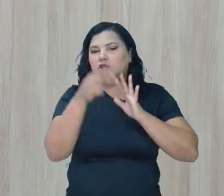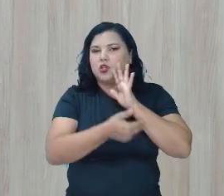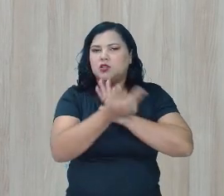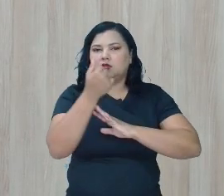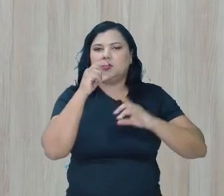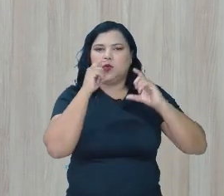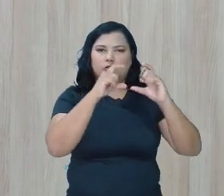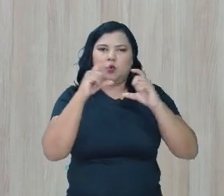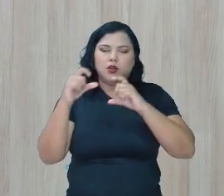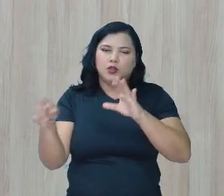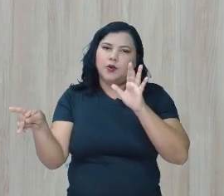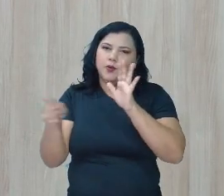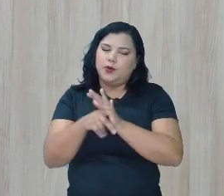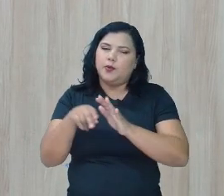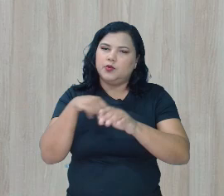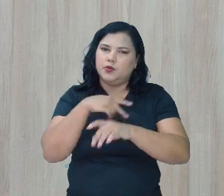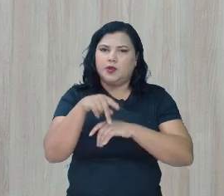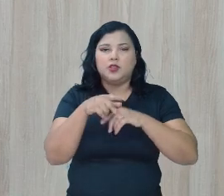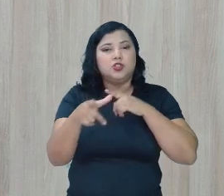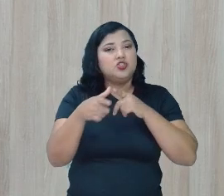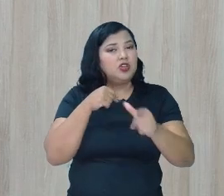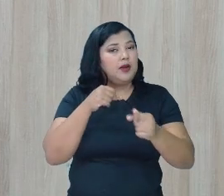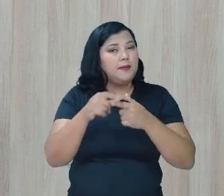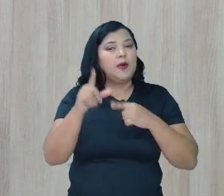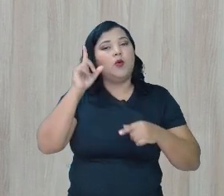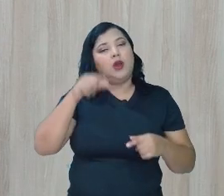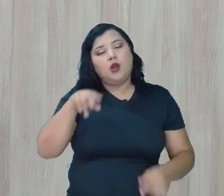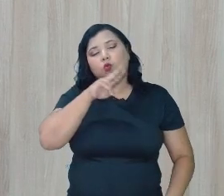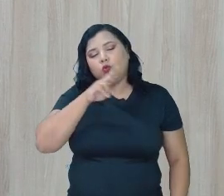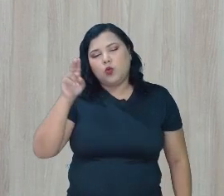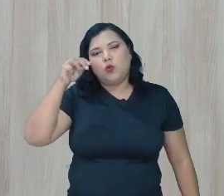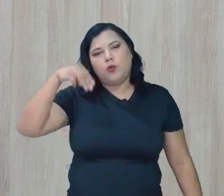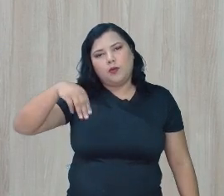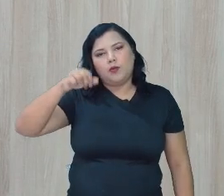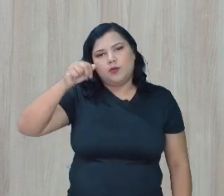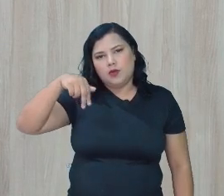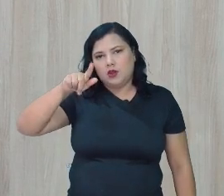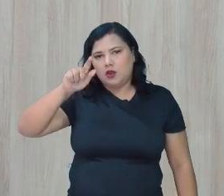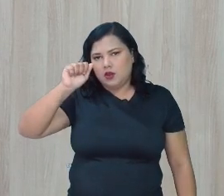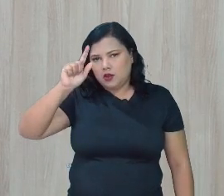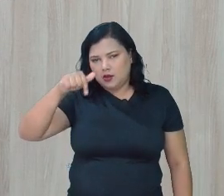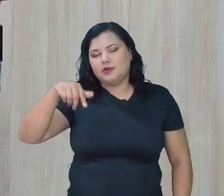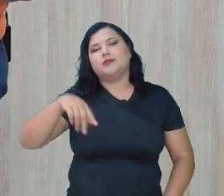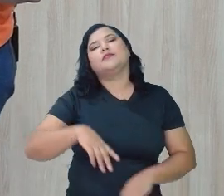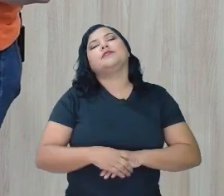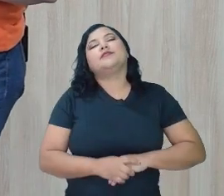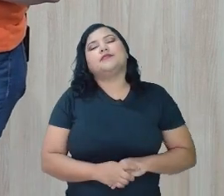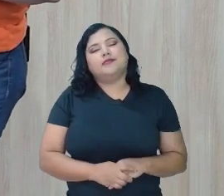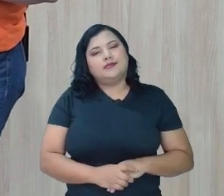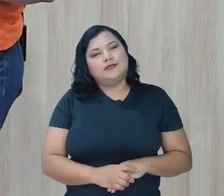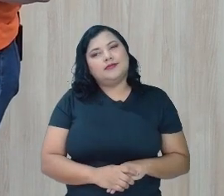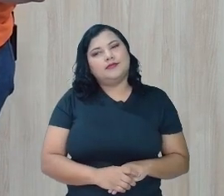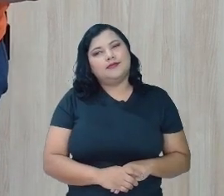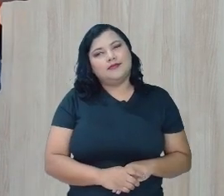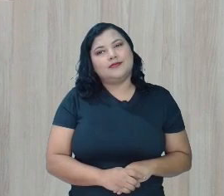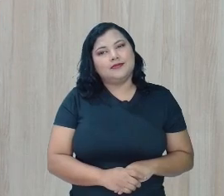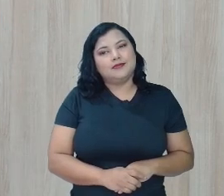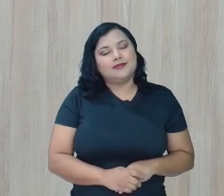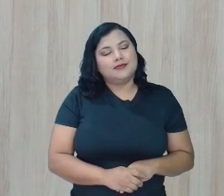japonesas para os japoneses são chamados de mangá, tá certo?